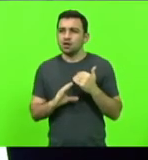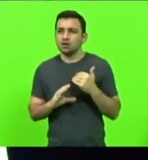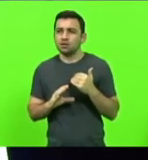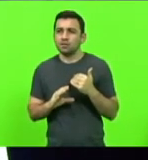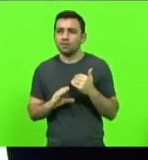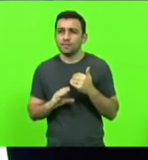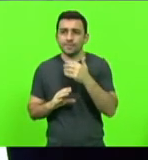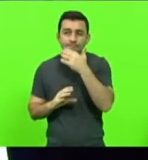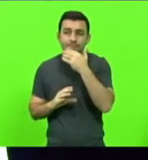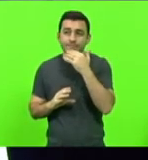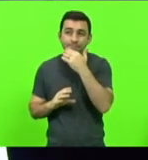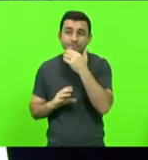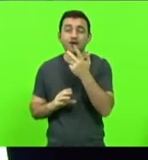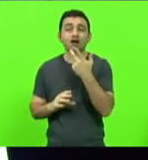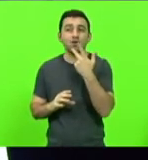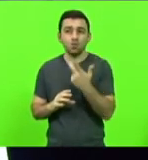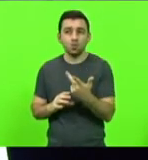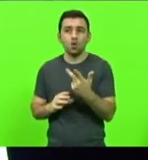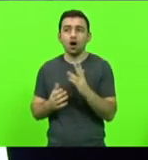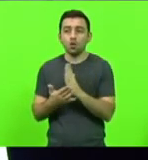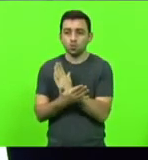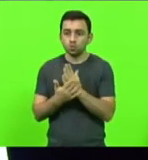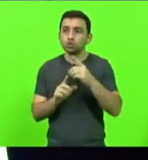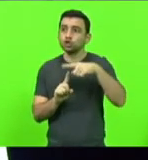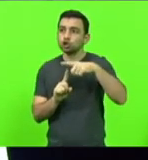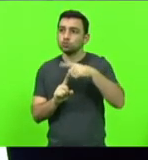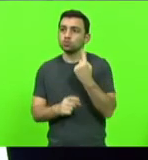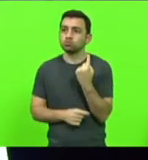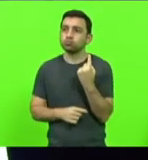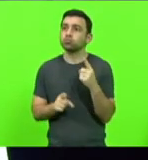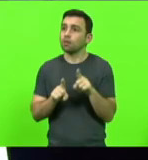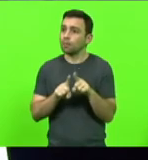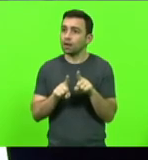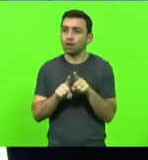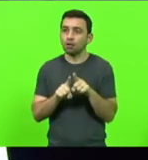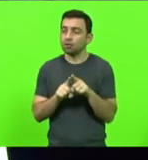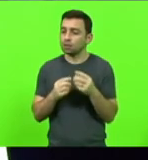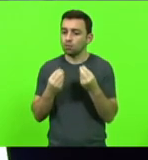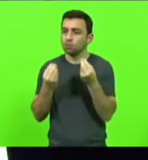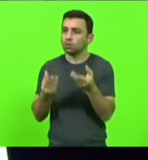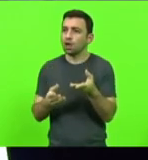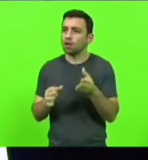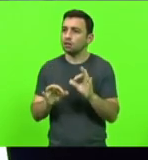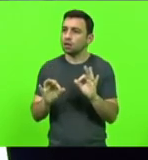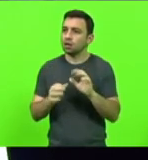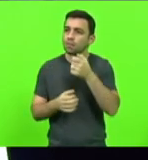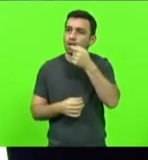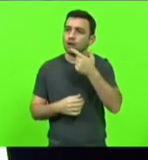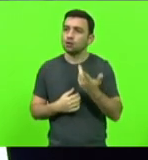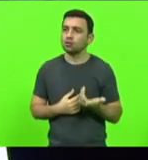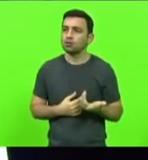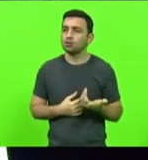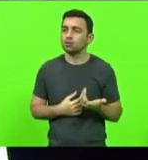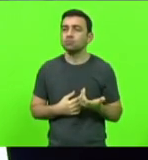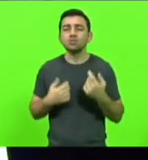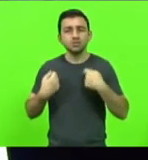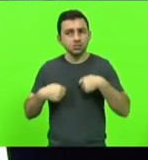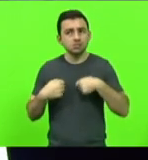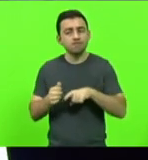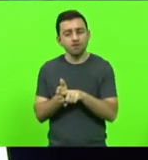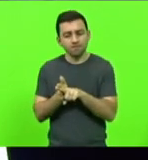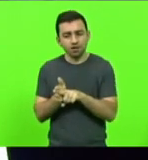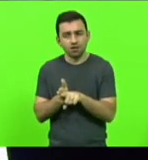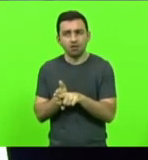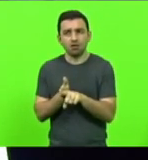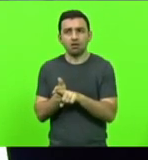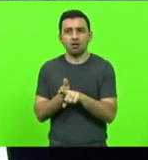diz: olha, tem casos que até no tipo 1 também não está sendo fornecido. Então, é importante que seja verificado isso,